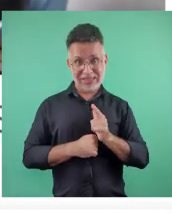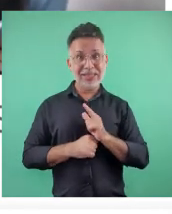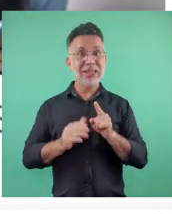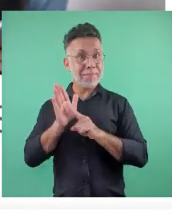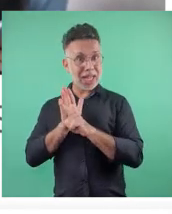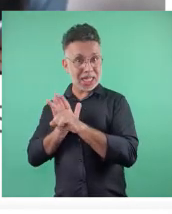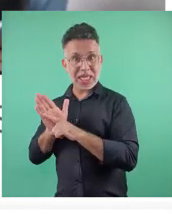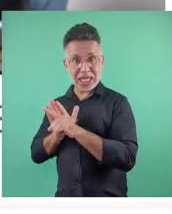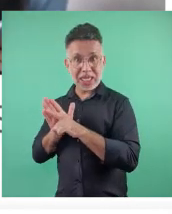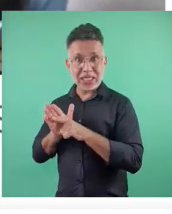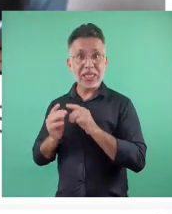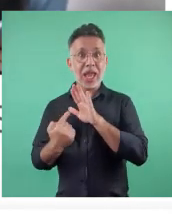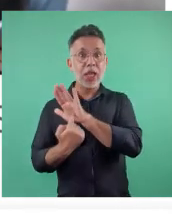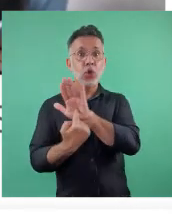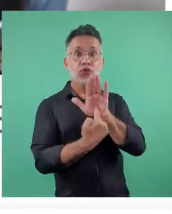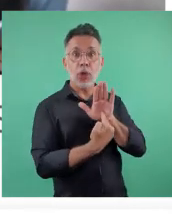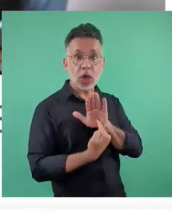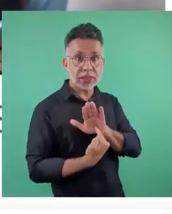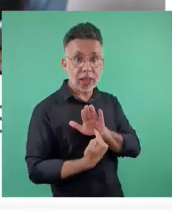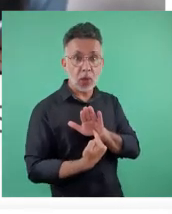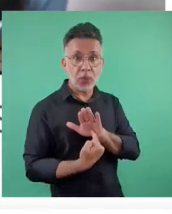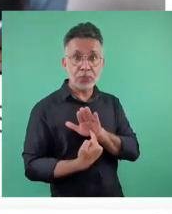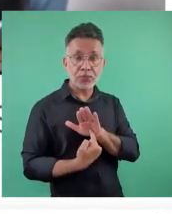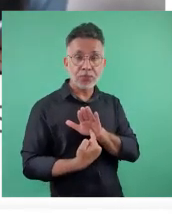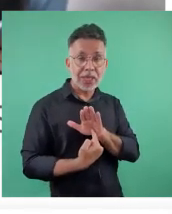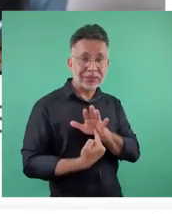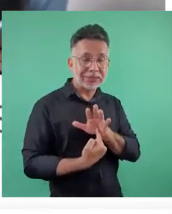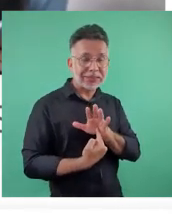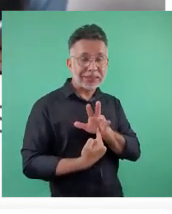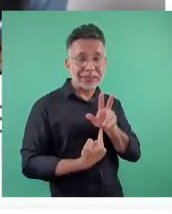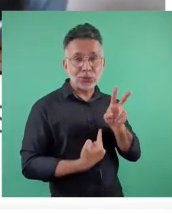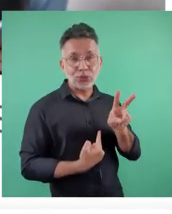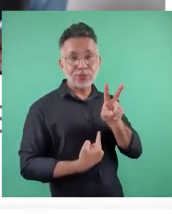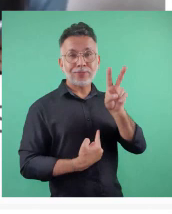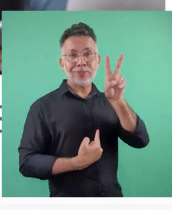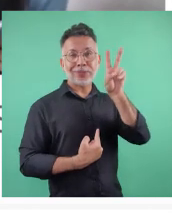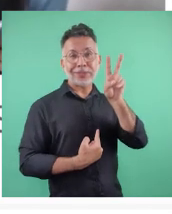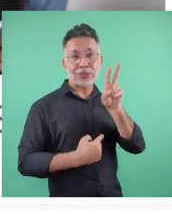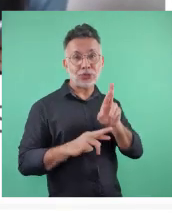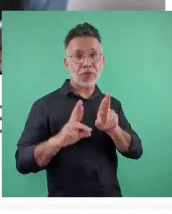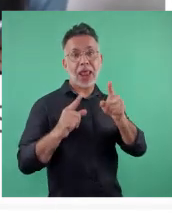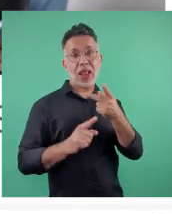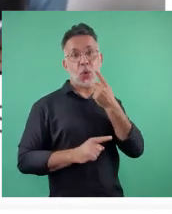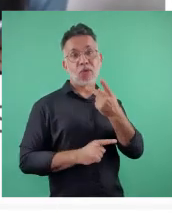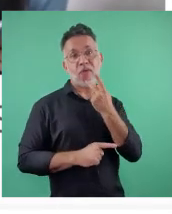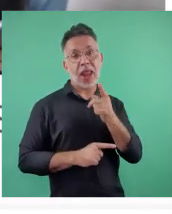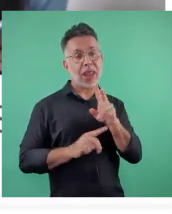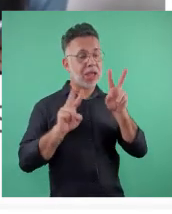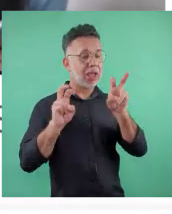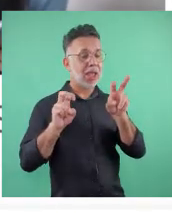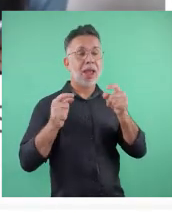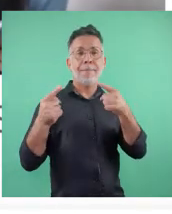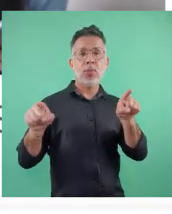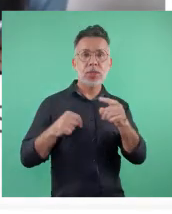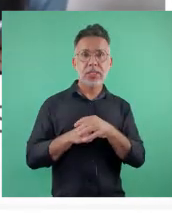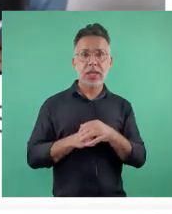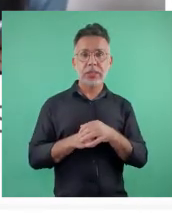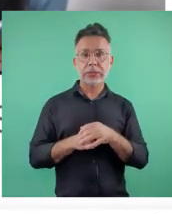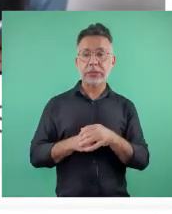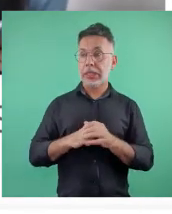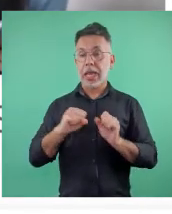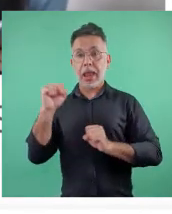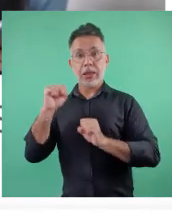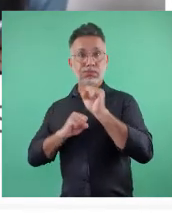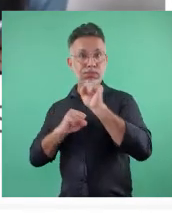e existem pesquisas que nos mostram que os valores são um pouco diferentes quando a gente fala em